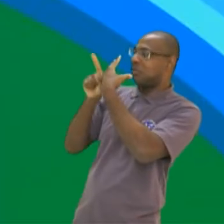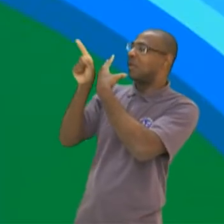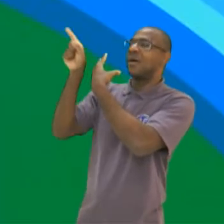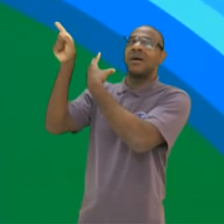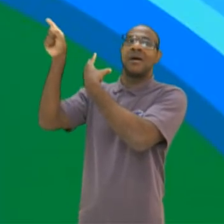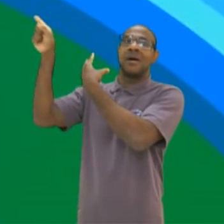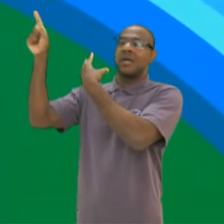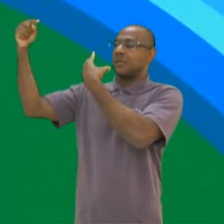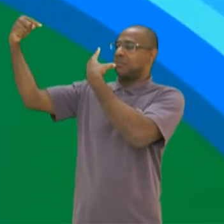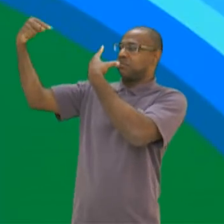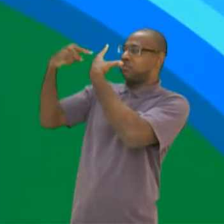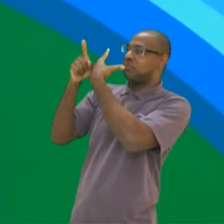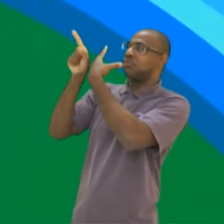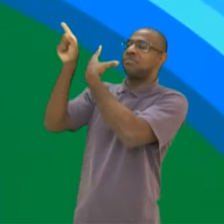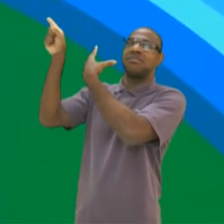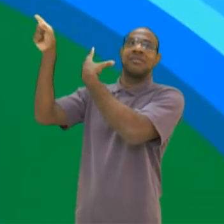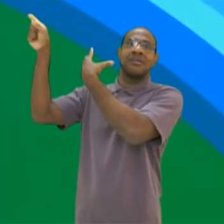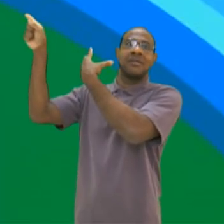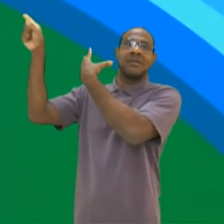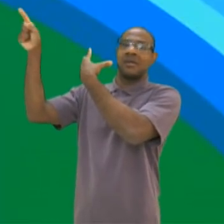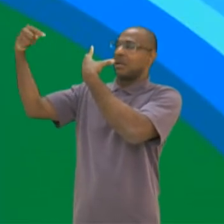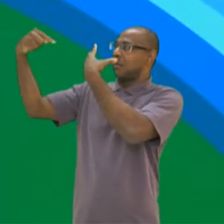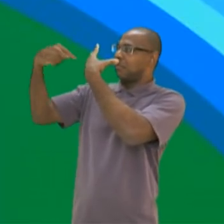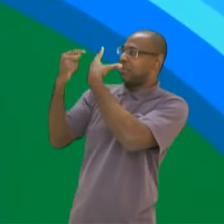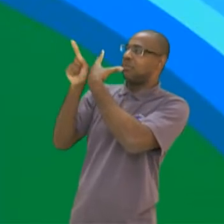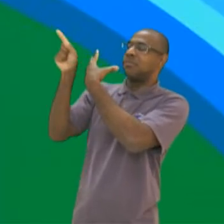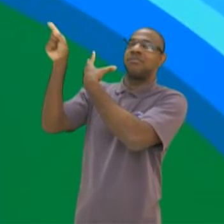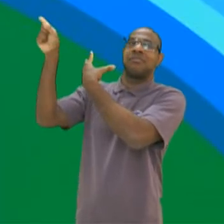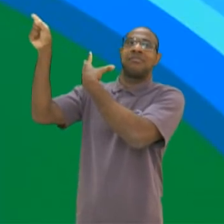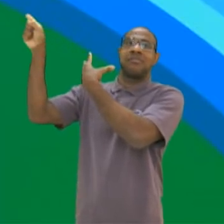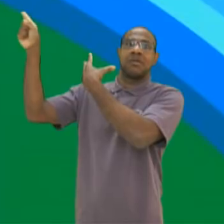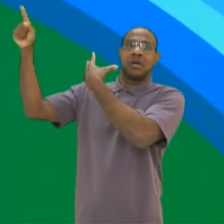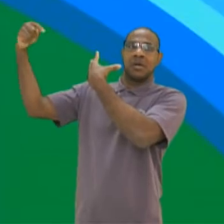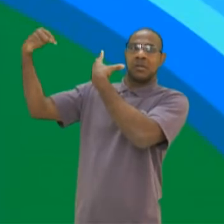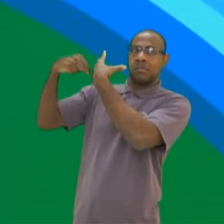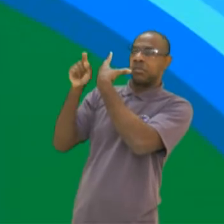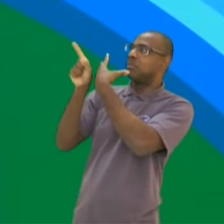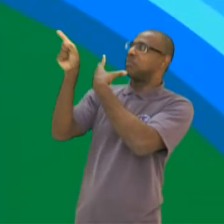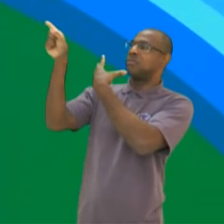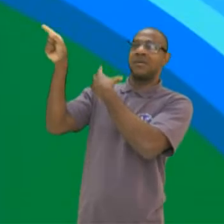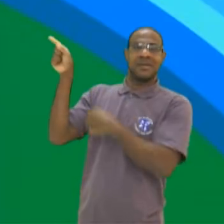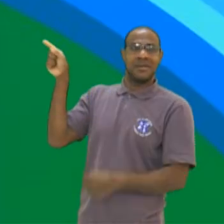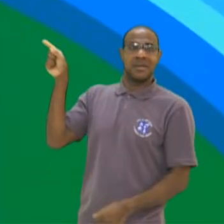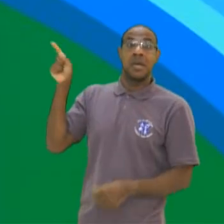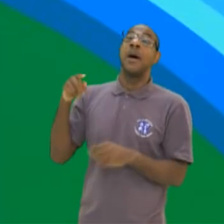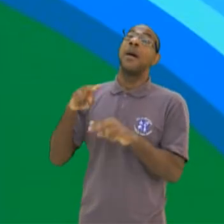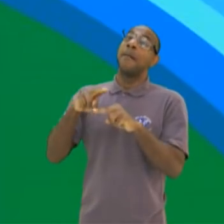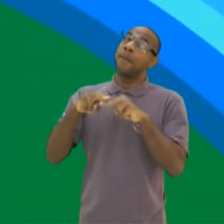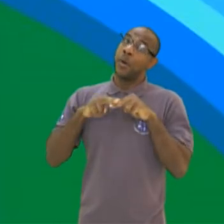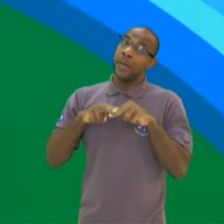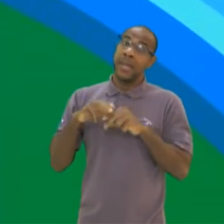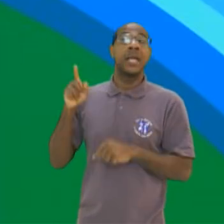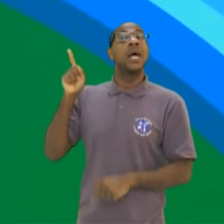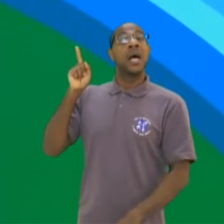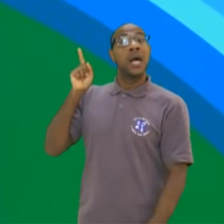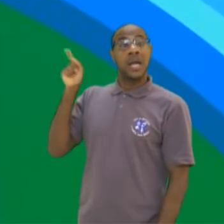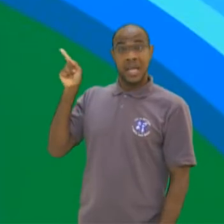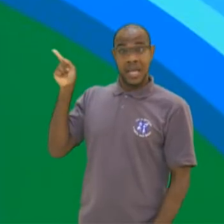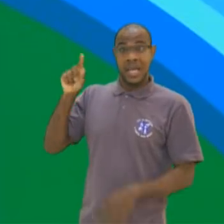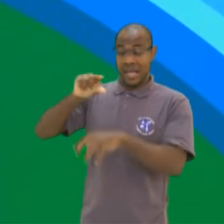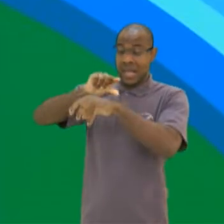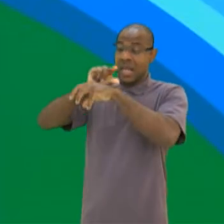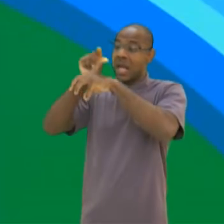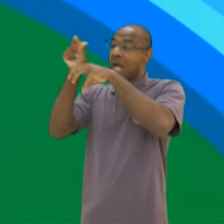bate nessa camada. Ele bate e volta, bate e volta. Porém, essa camada